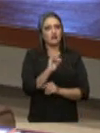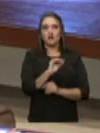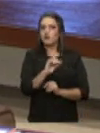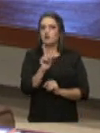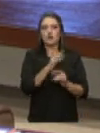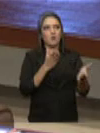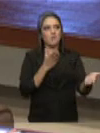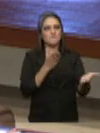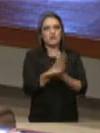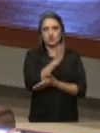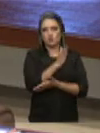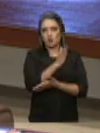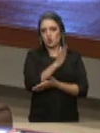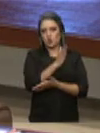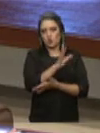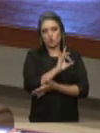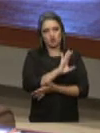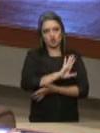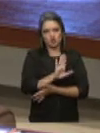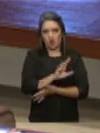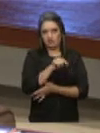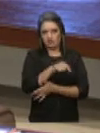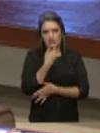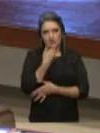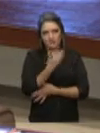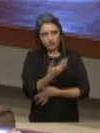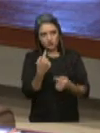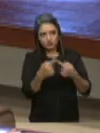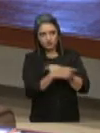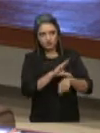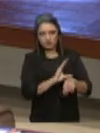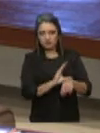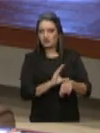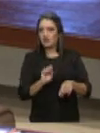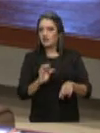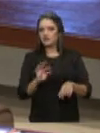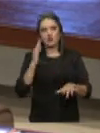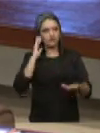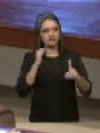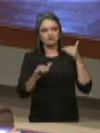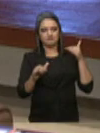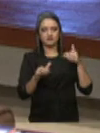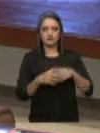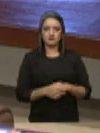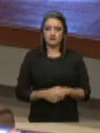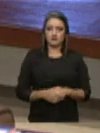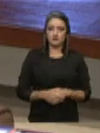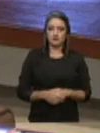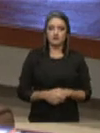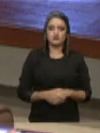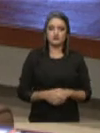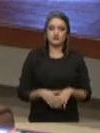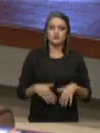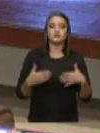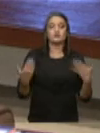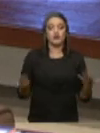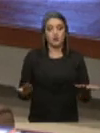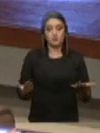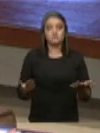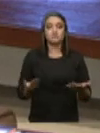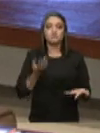provimento a uma demanda que visava a declaração de inconstitucionalidade. E eu já ouvi aqui que isso não é de dupla face. O fato de